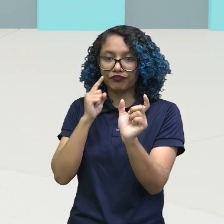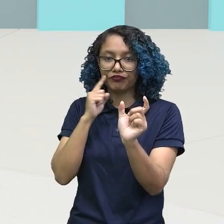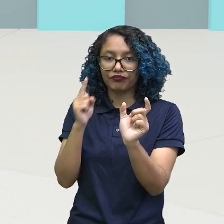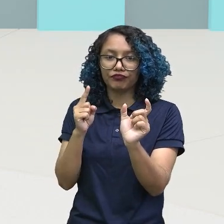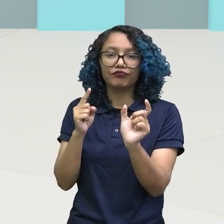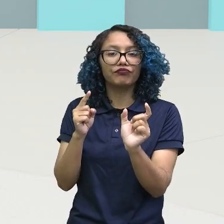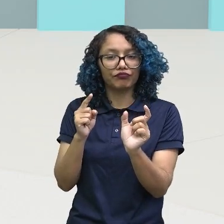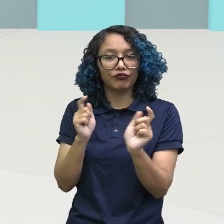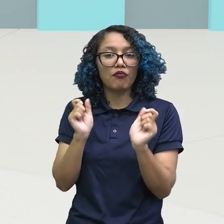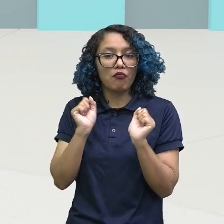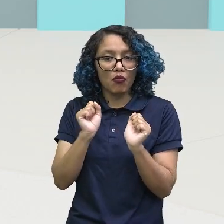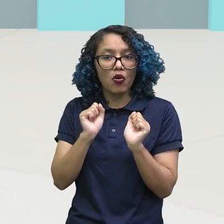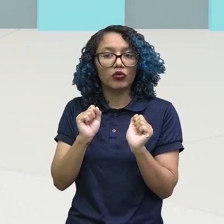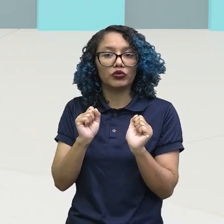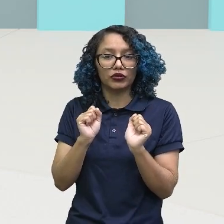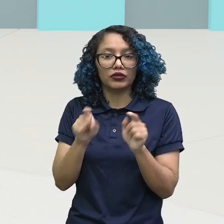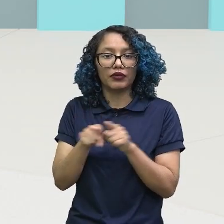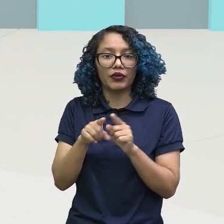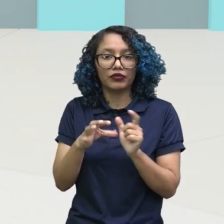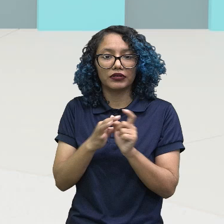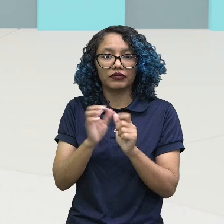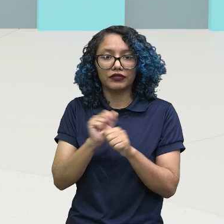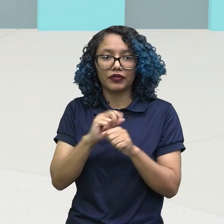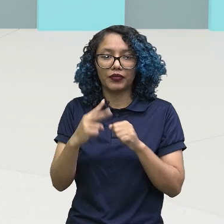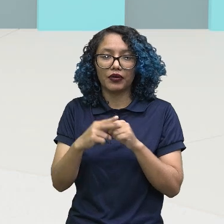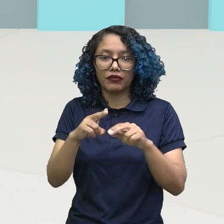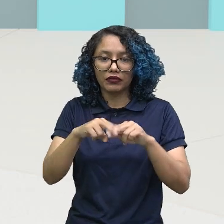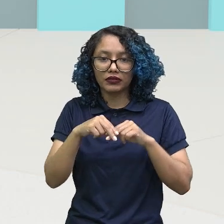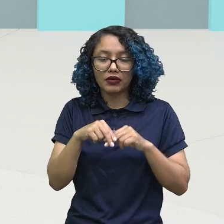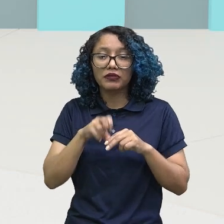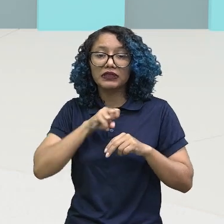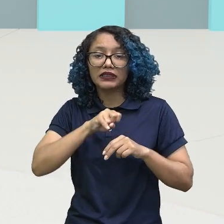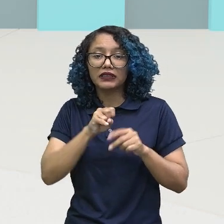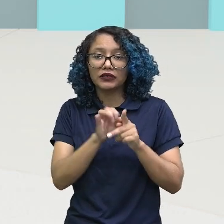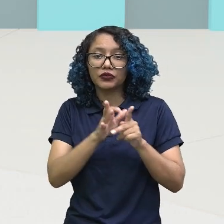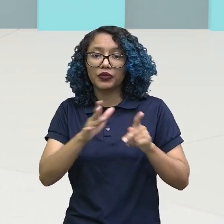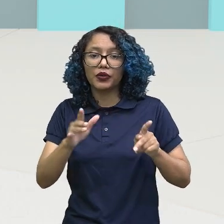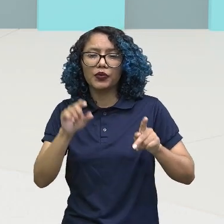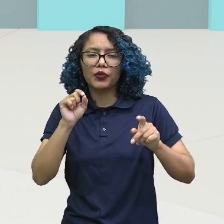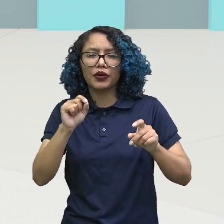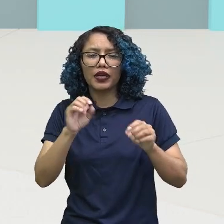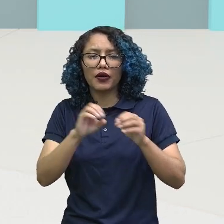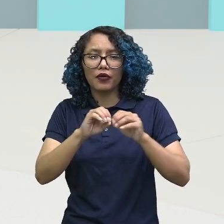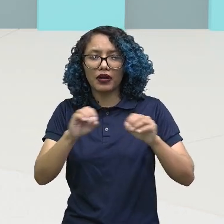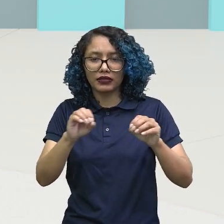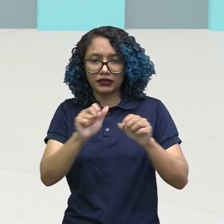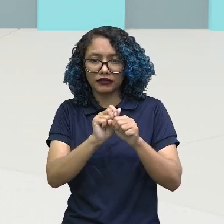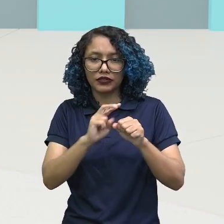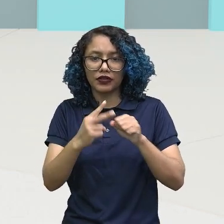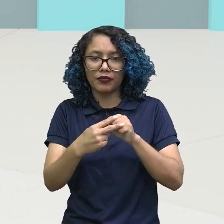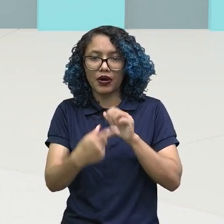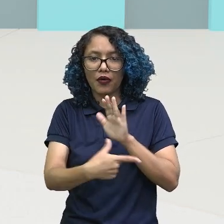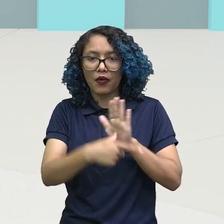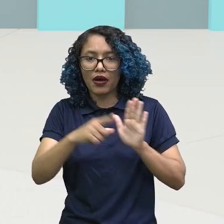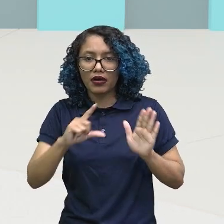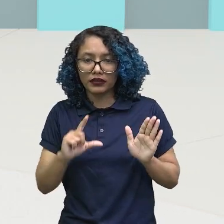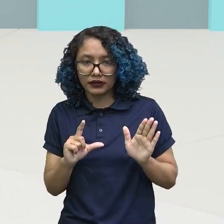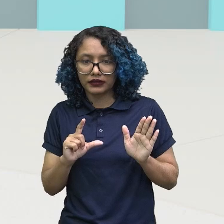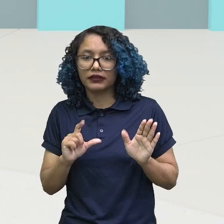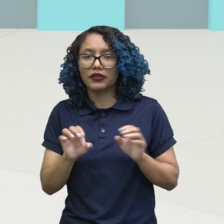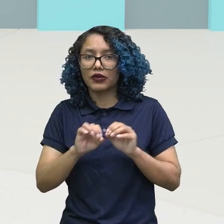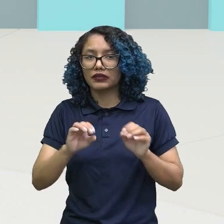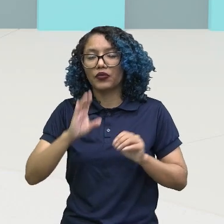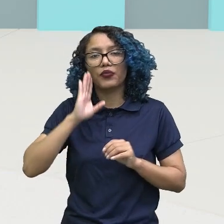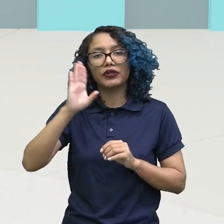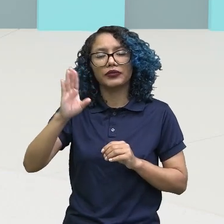uma conjunção adverbial causal nos períodos em que a oração adverbial aparece anteposta à oração principal.